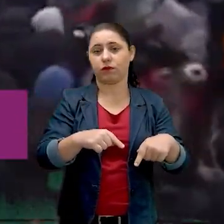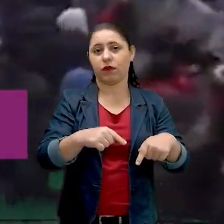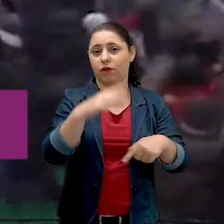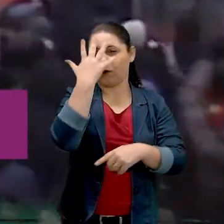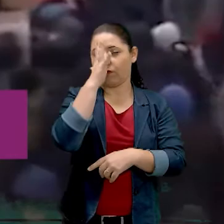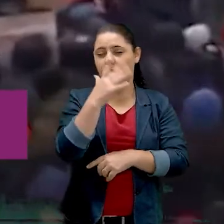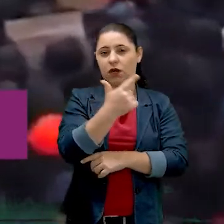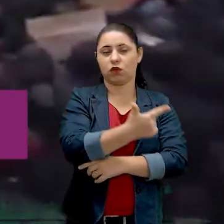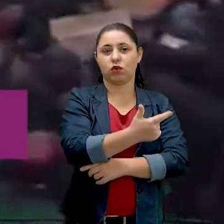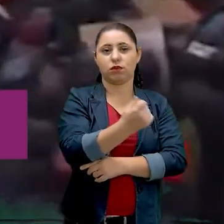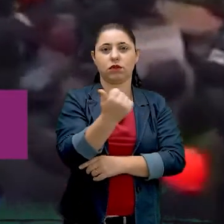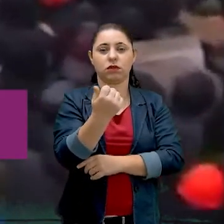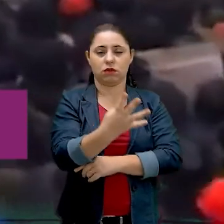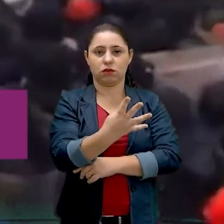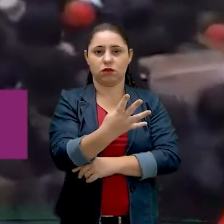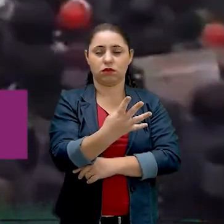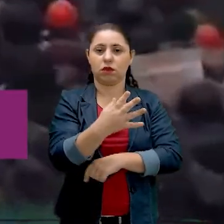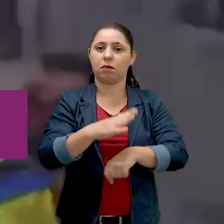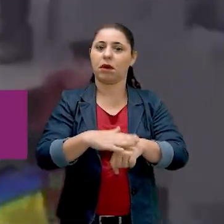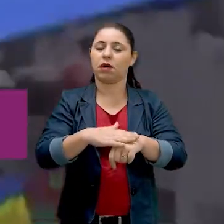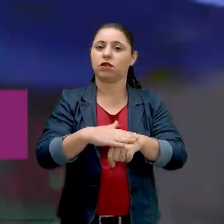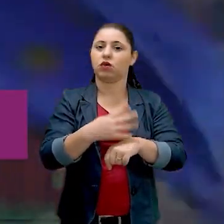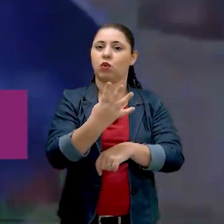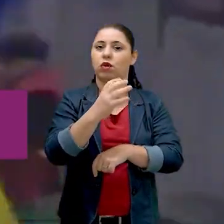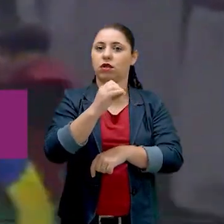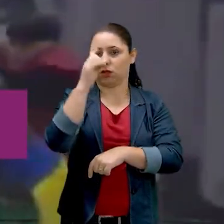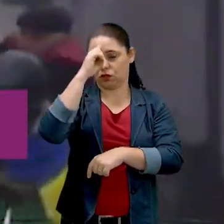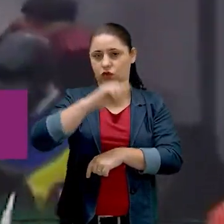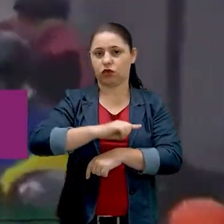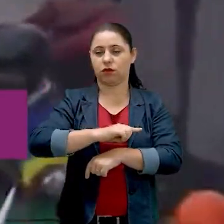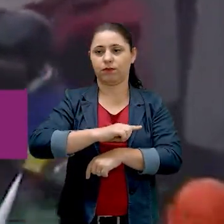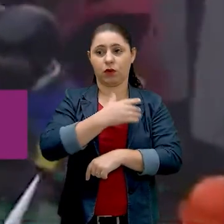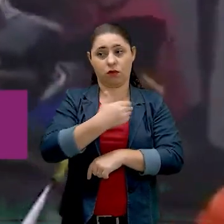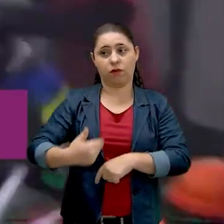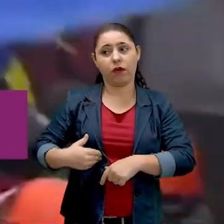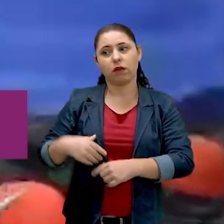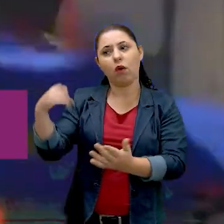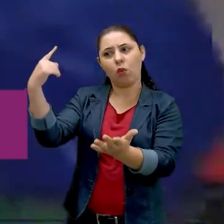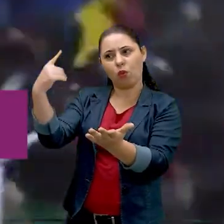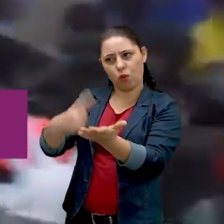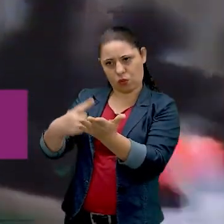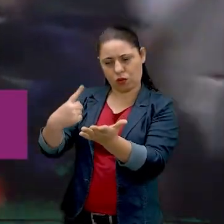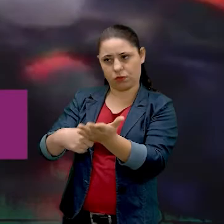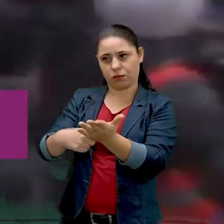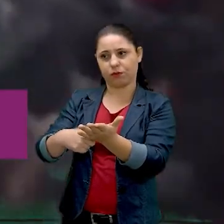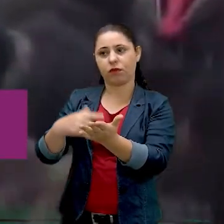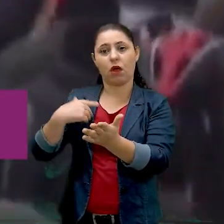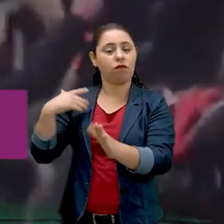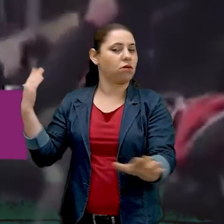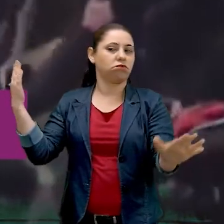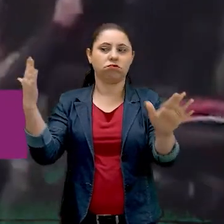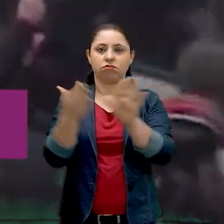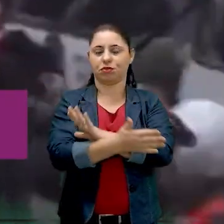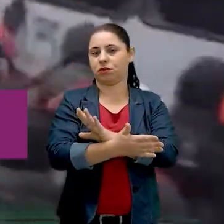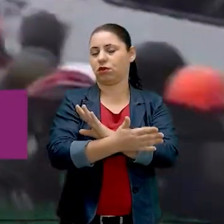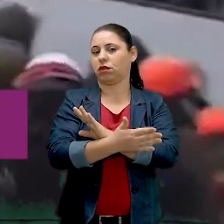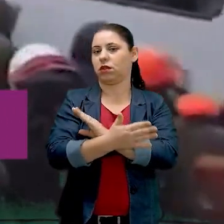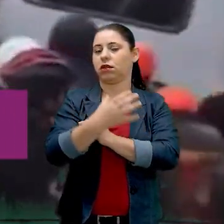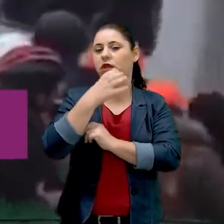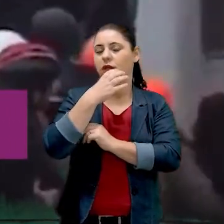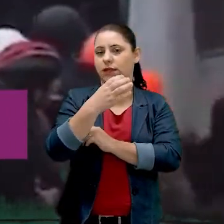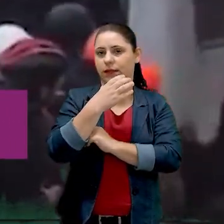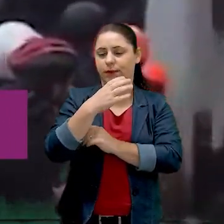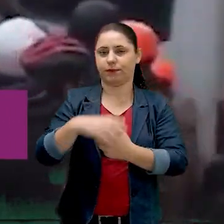2014, fevereiro, depois de mais de 90 dias, o governo foi tentar fazer um acordo com os manifestantes. Olha, eu vou sair do governo em dezembro,